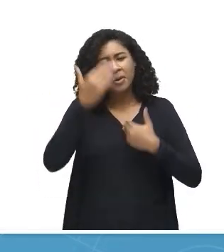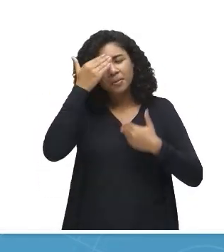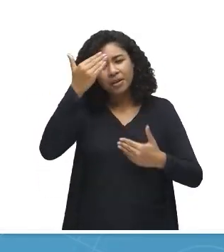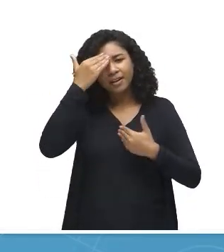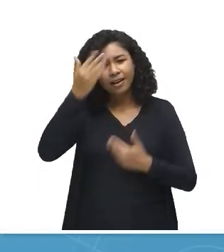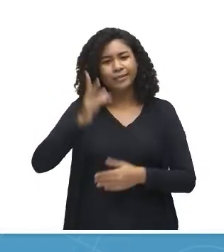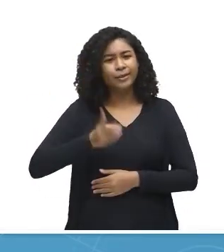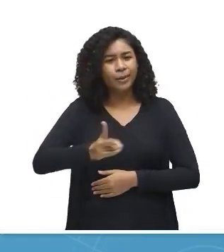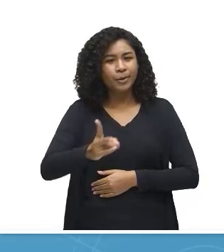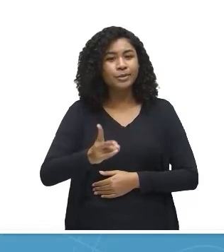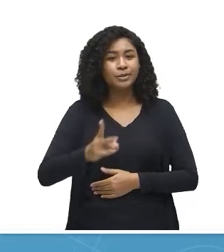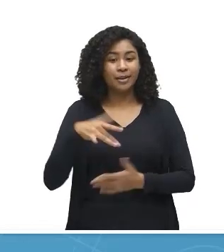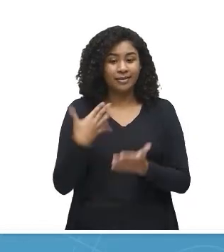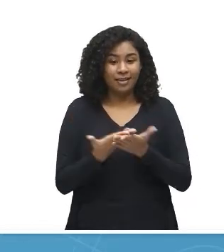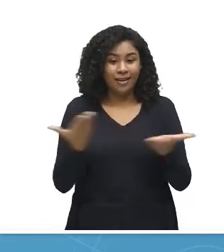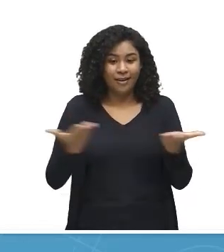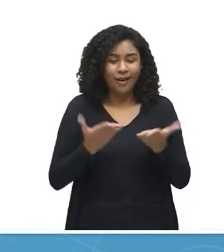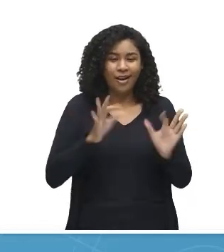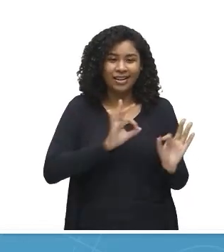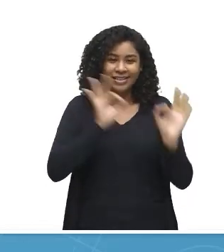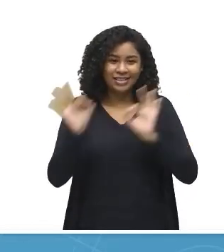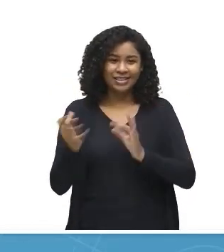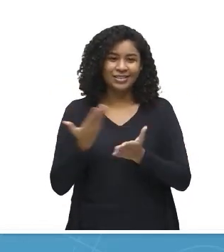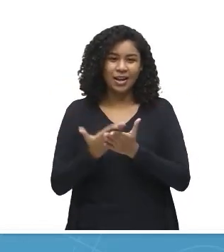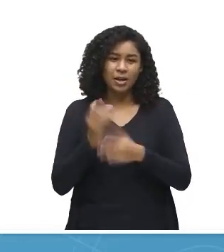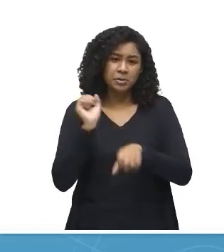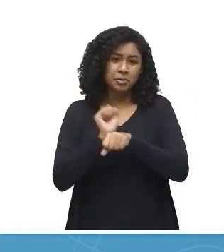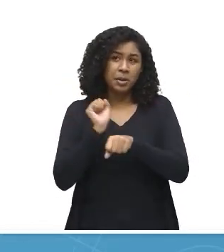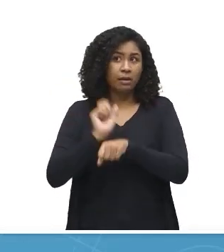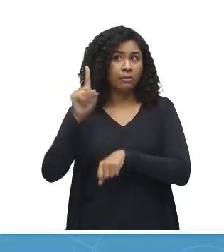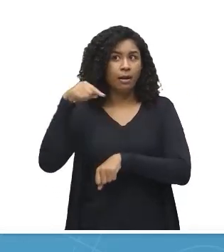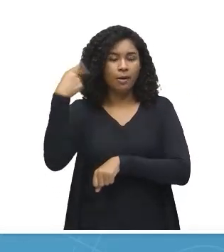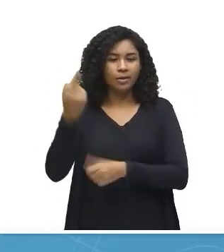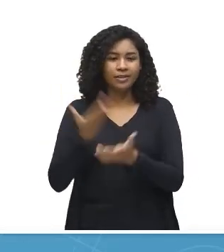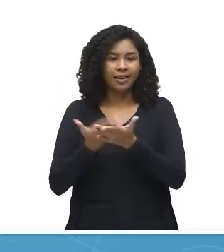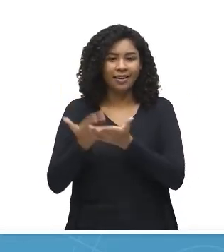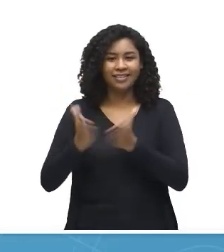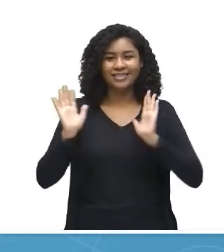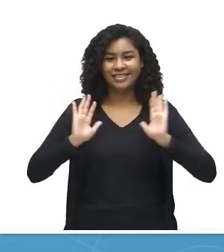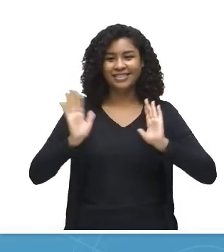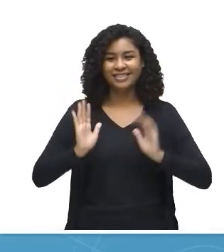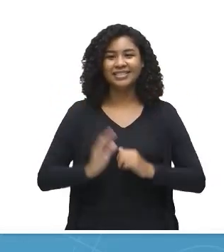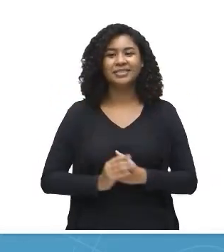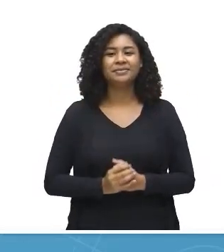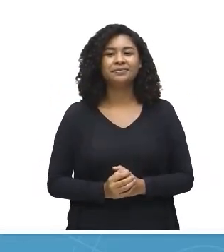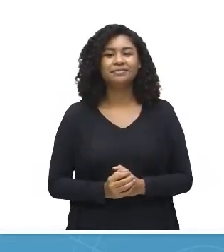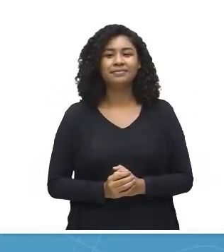horário, pertinho do nosso almoço. Aguardo vocês aí nas nossas próximas aulas. Até lá!